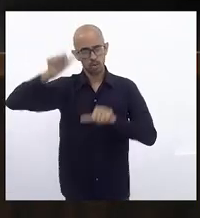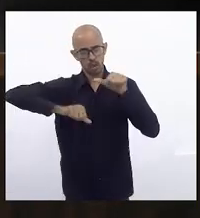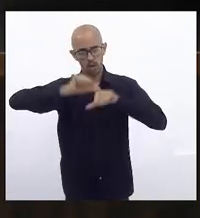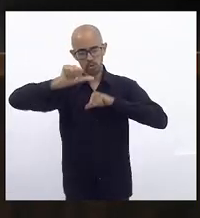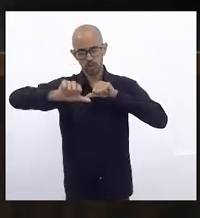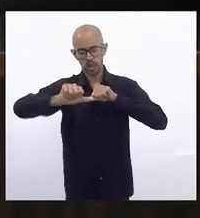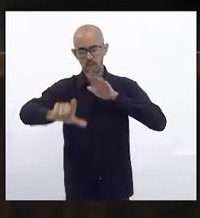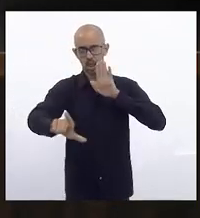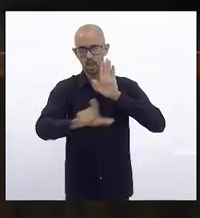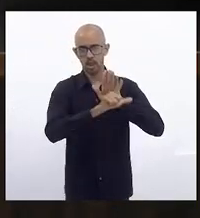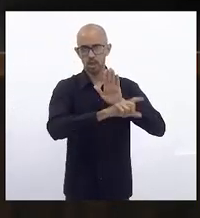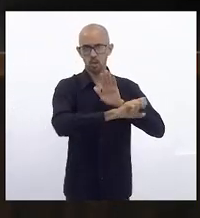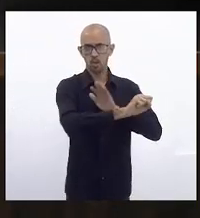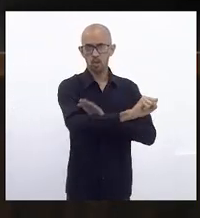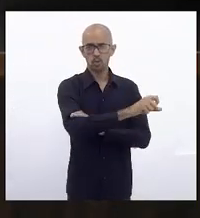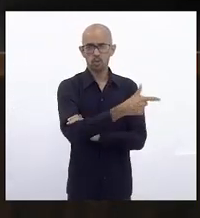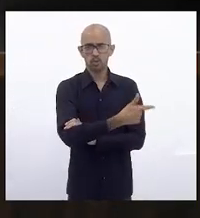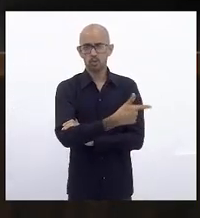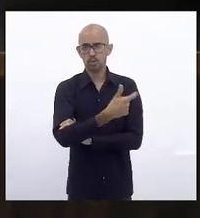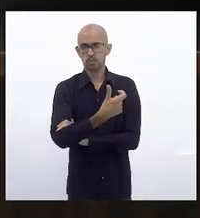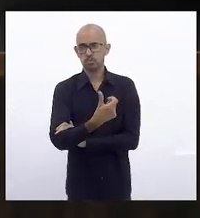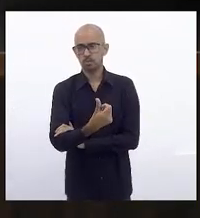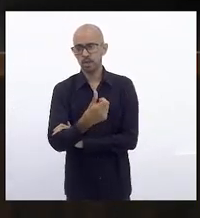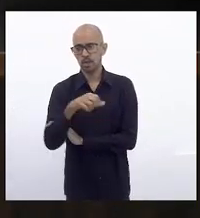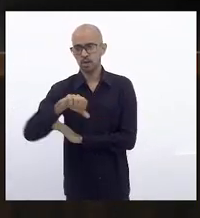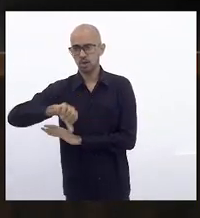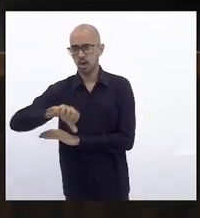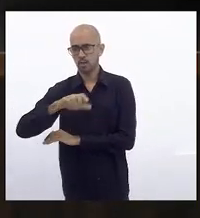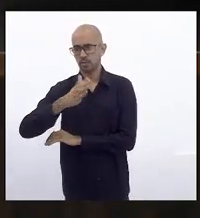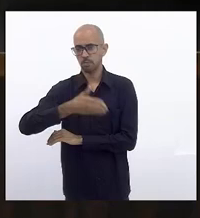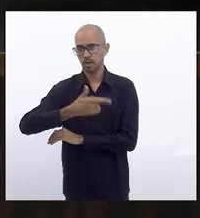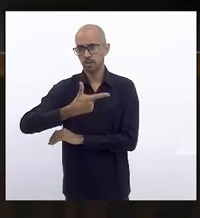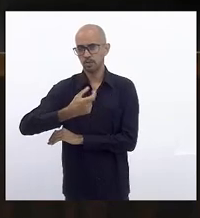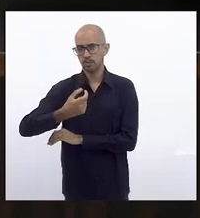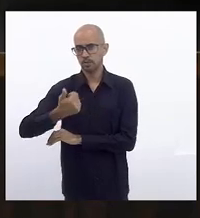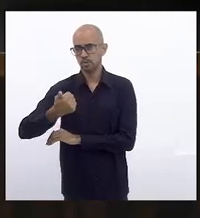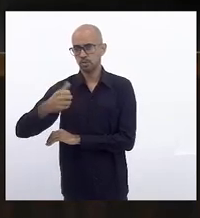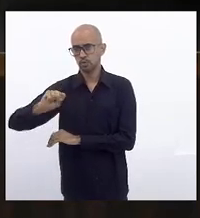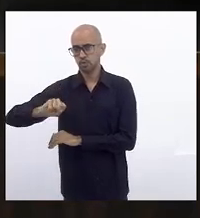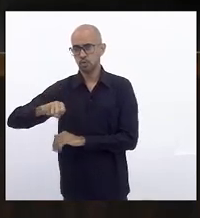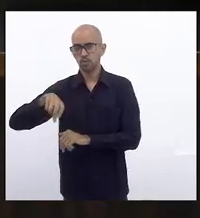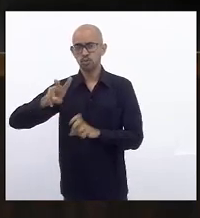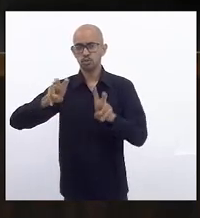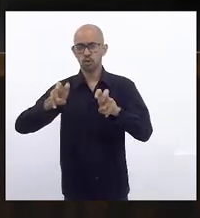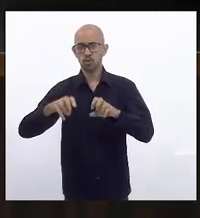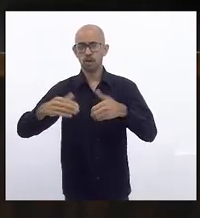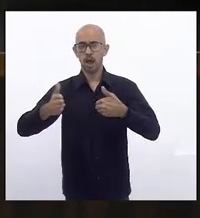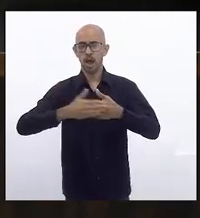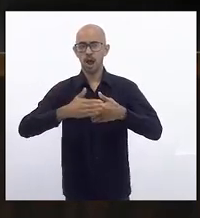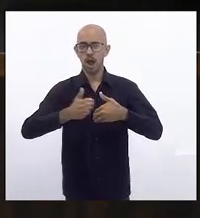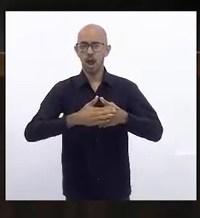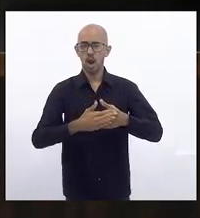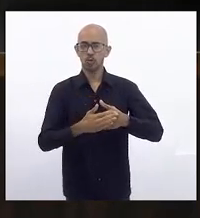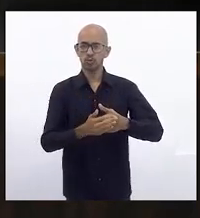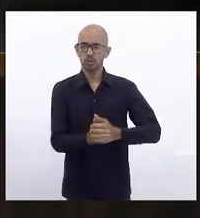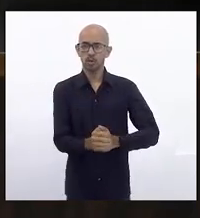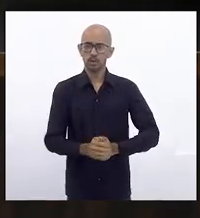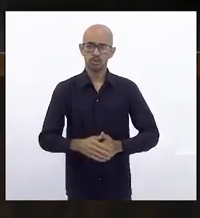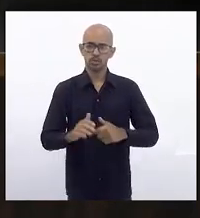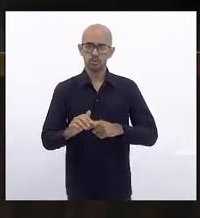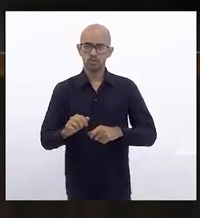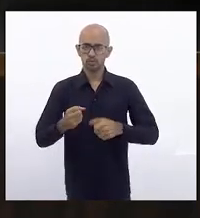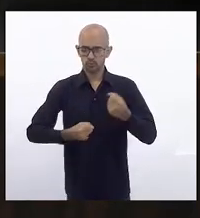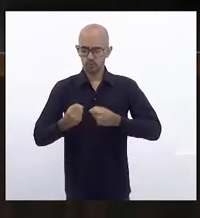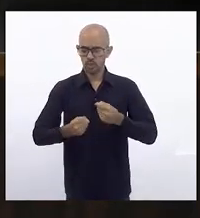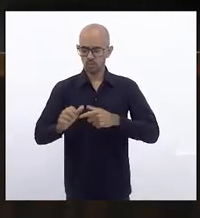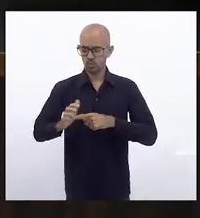a lei 8269 de 27 de dezembro de 18, que dispõe sobre a autodeclaração do proprietário de veículos automotores de conformidade com